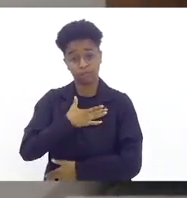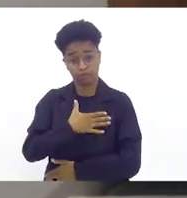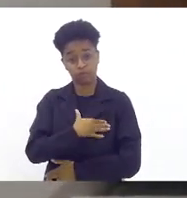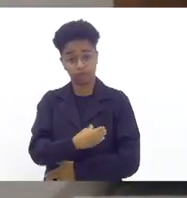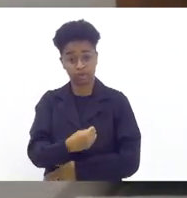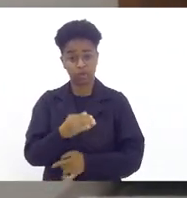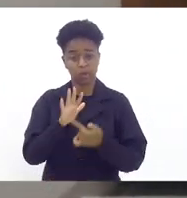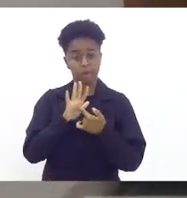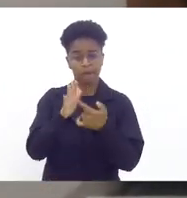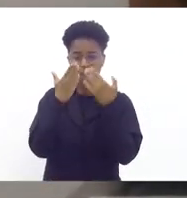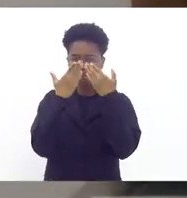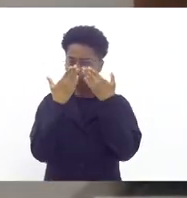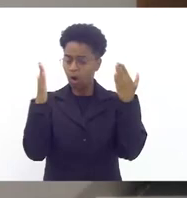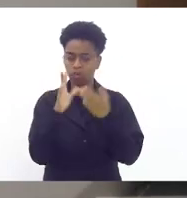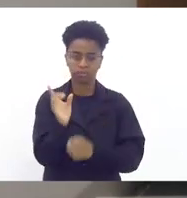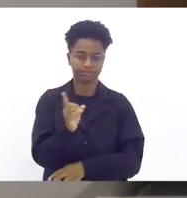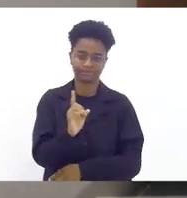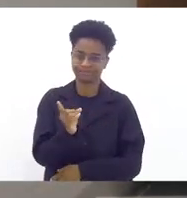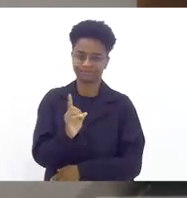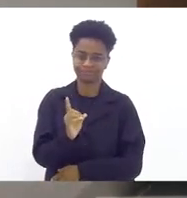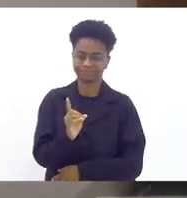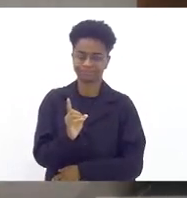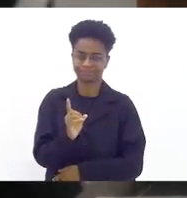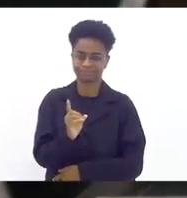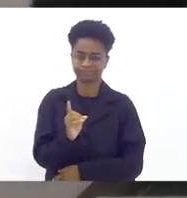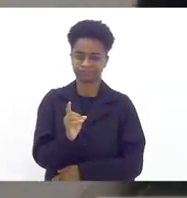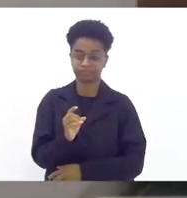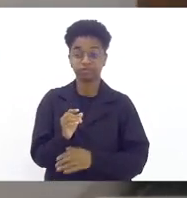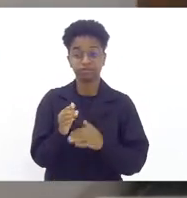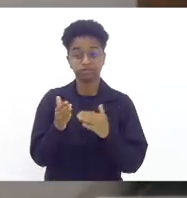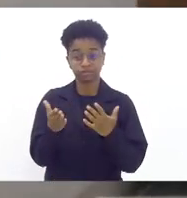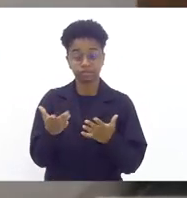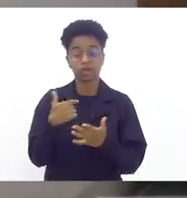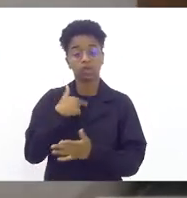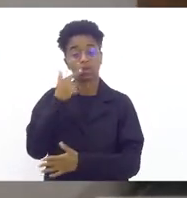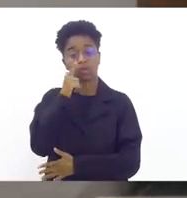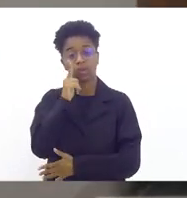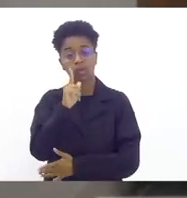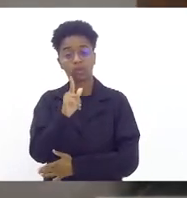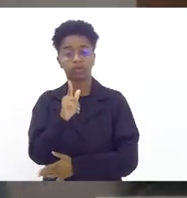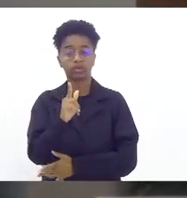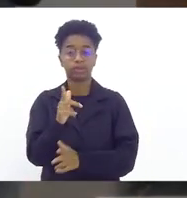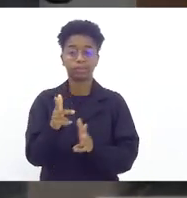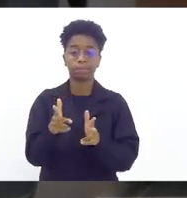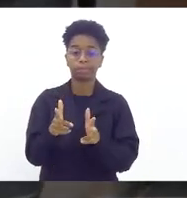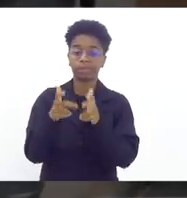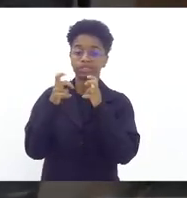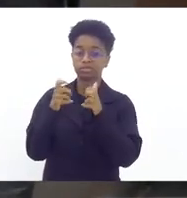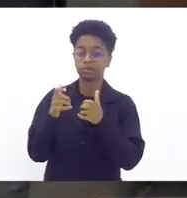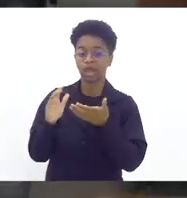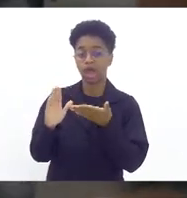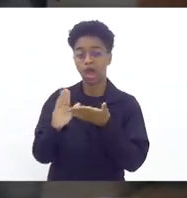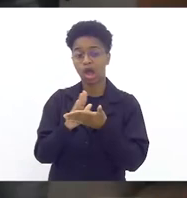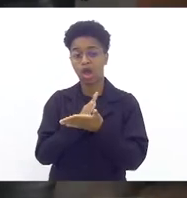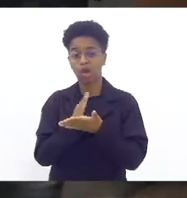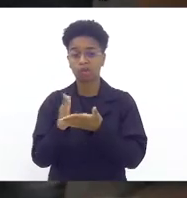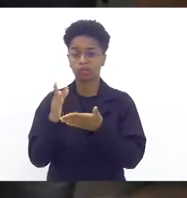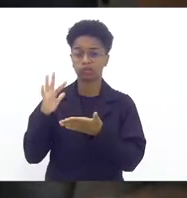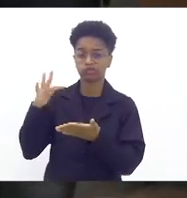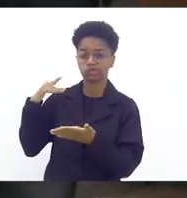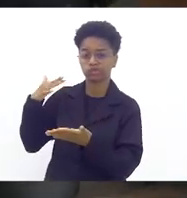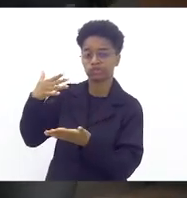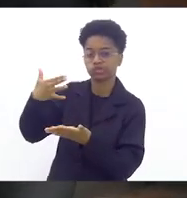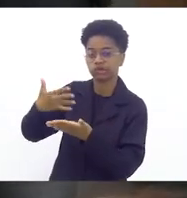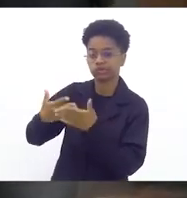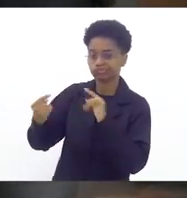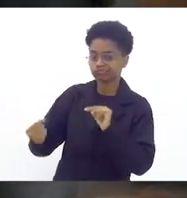ele se apresentou de maneira explícita. E eu consigo identificar alguns fatos racistas na trajetória escolar do